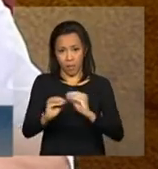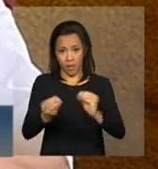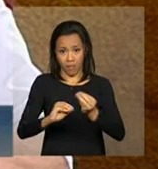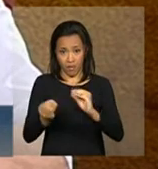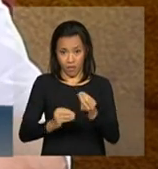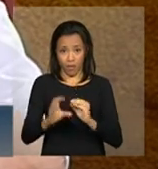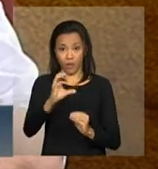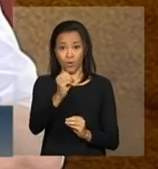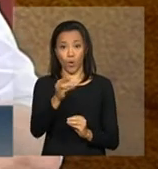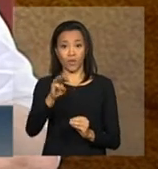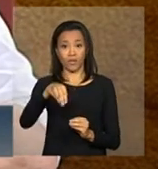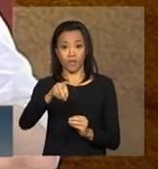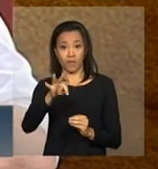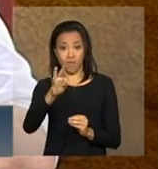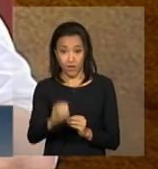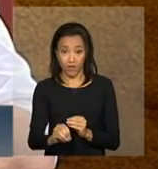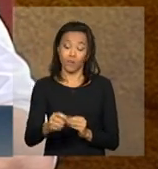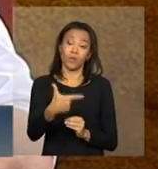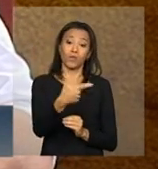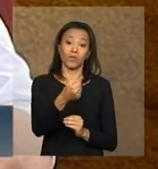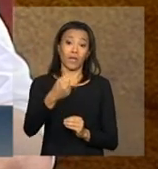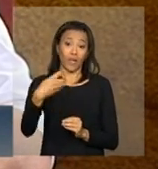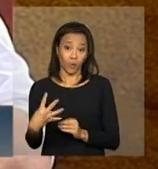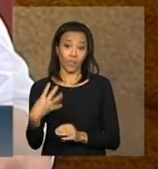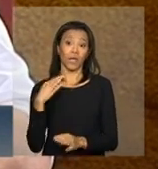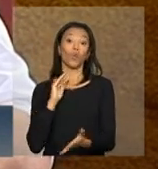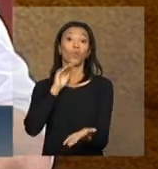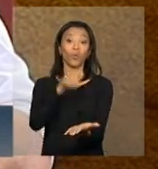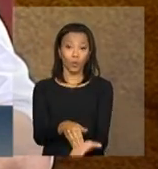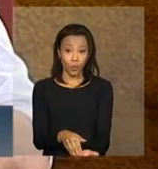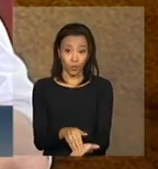último deste mandato da presidenta Dilma.